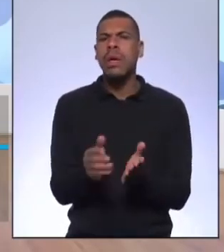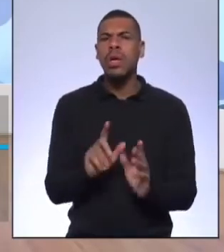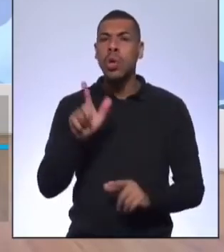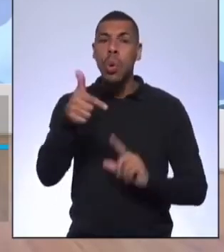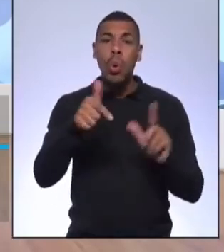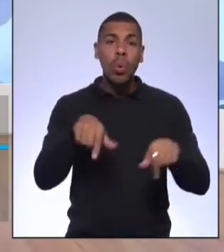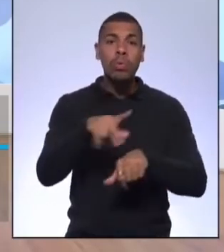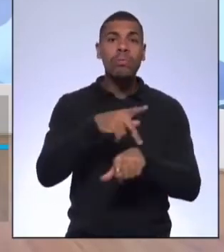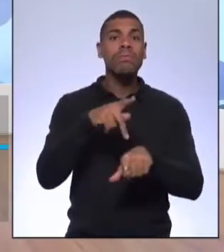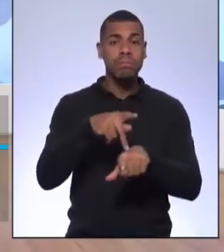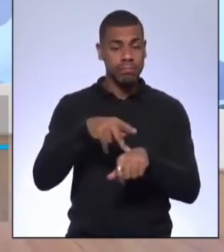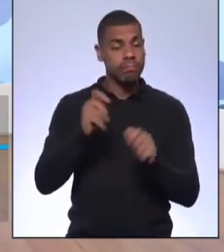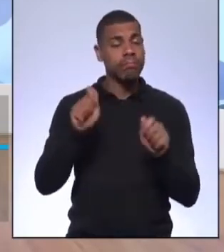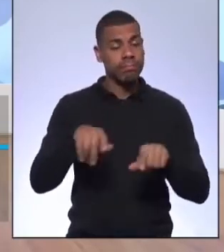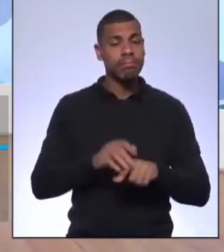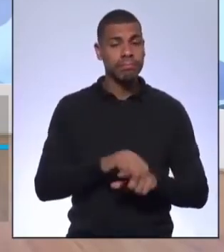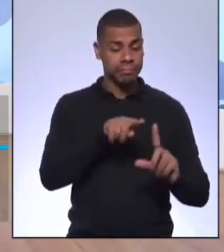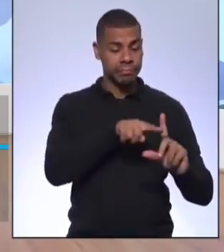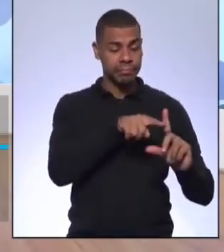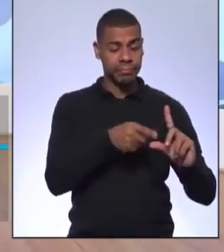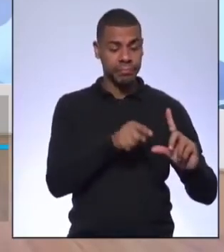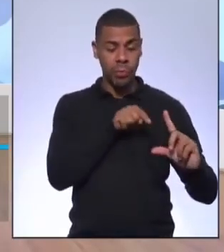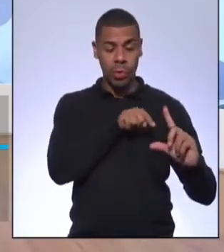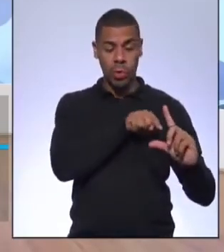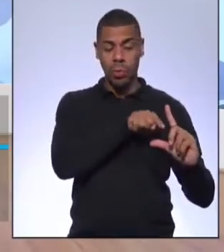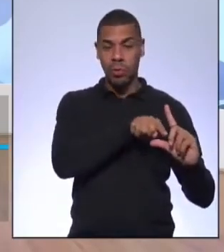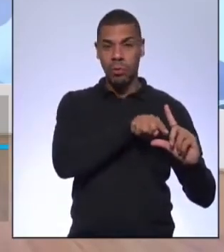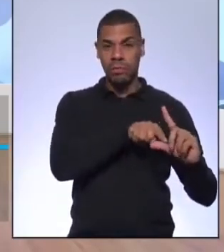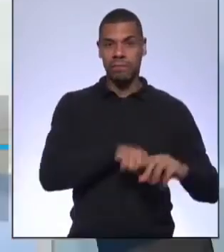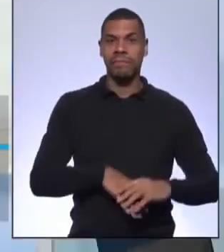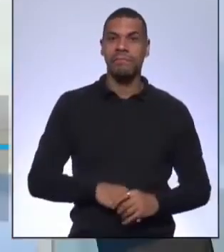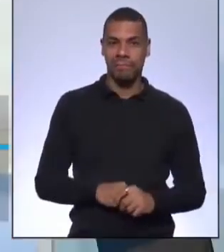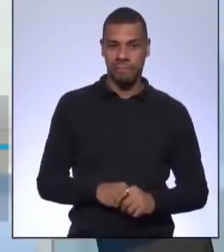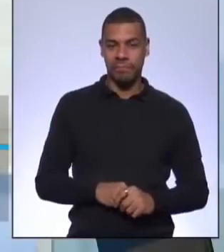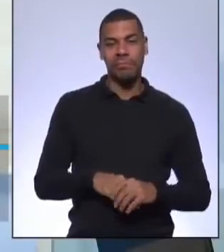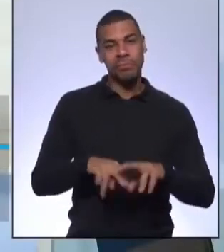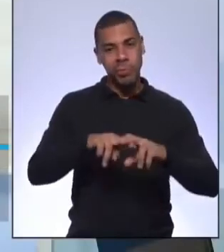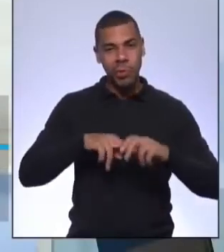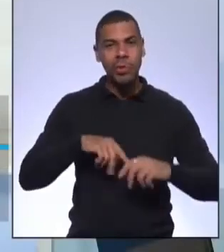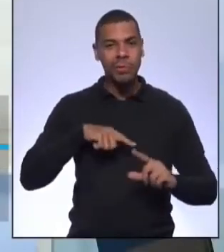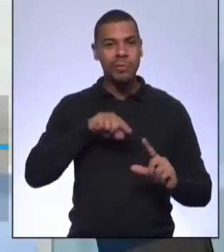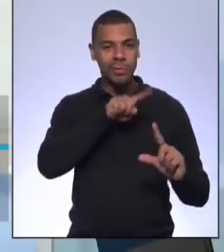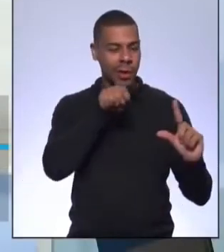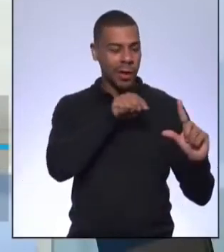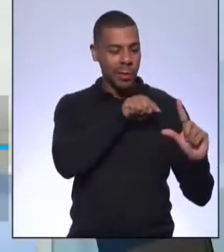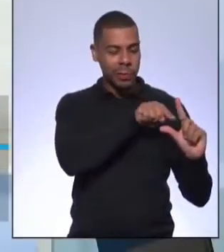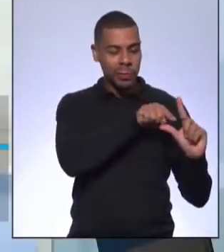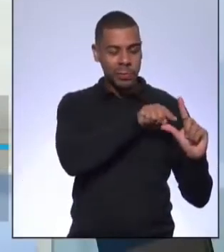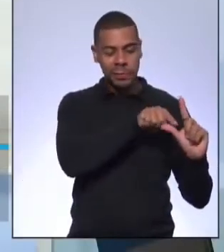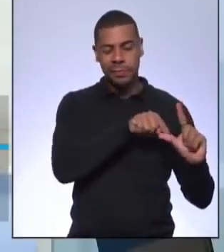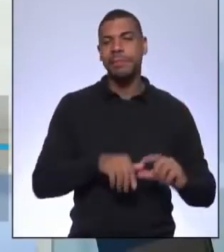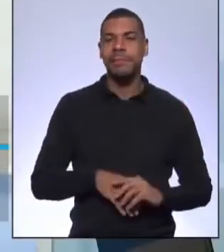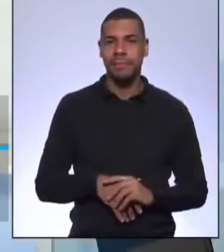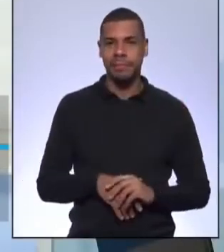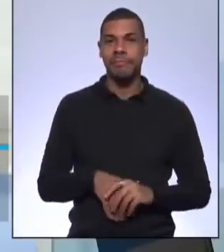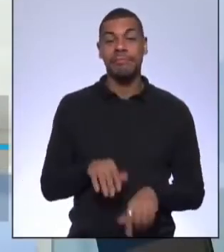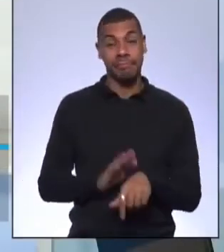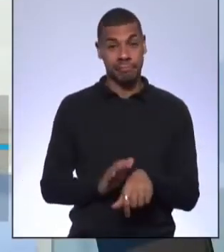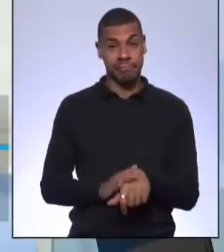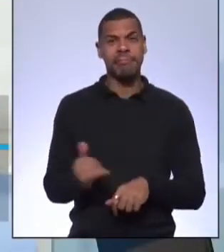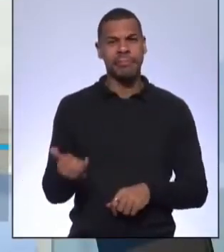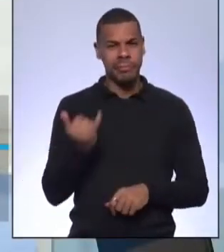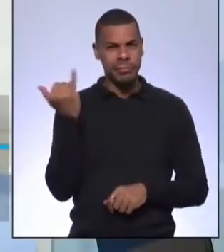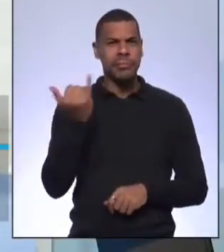Essa indicação do ângulo de 90 graus. Então ela é recorrente, ela é bastante